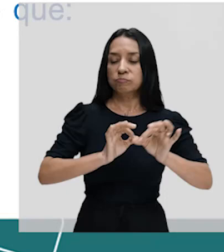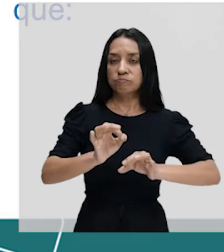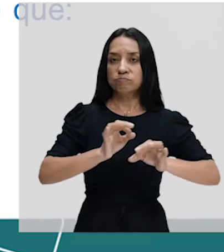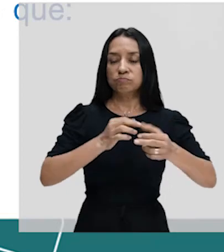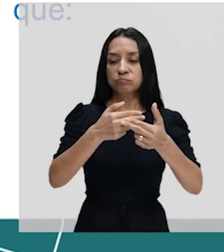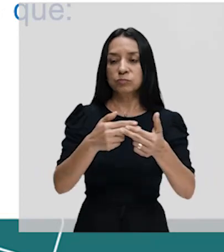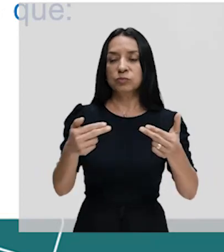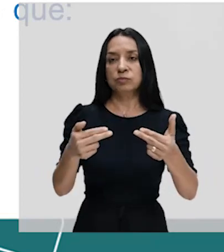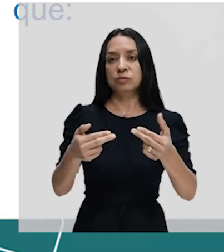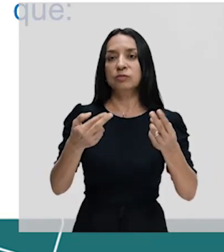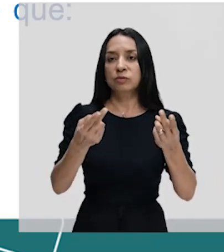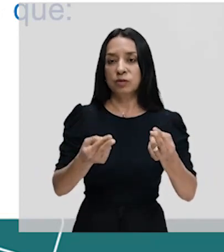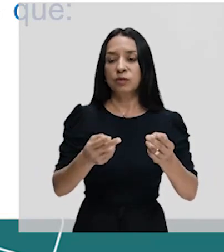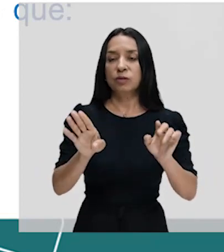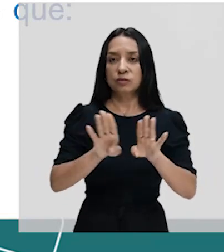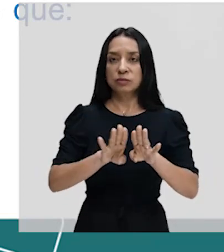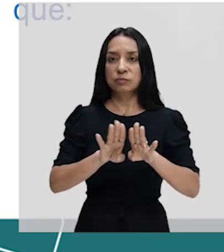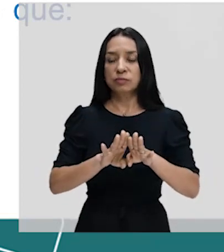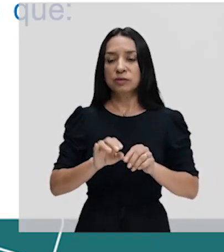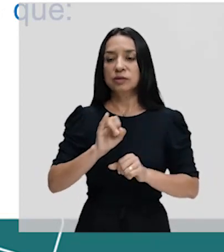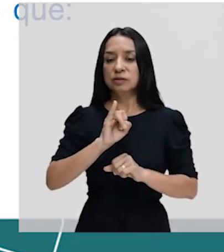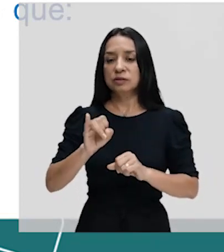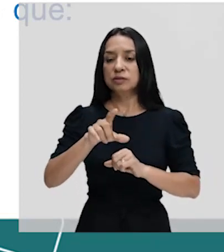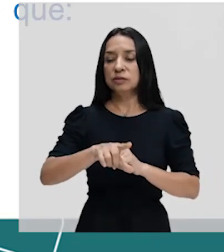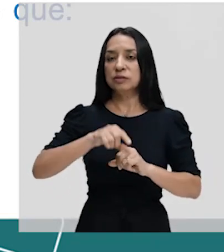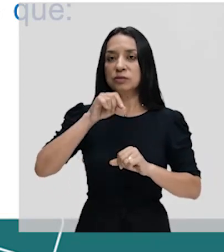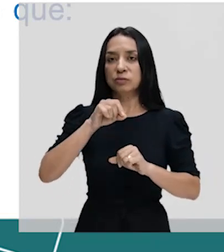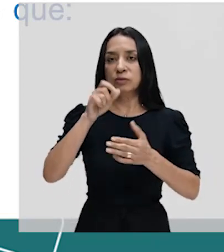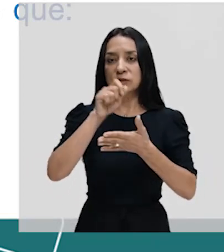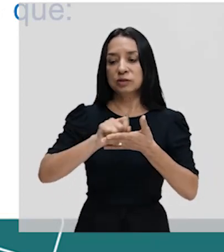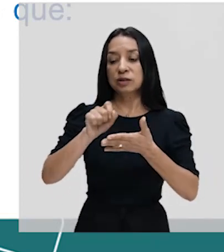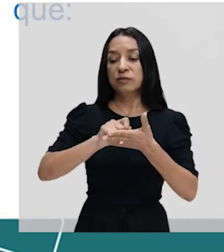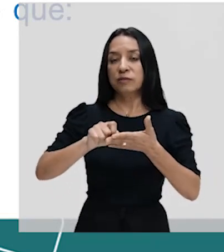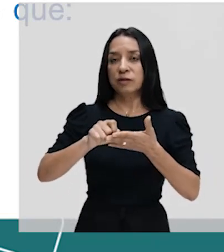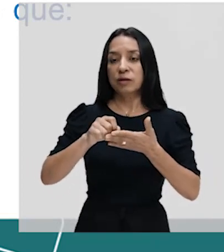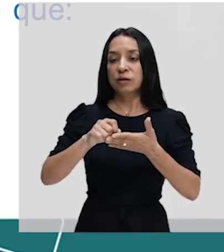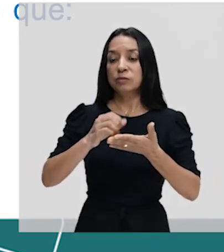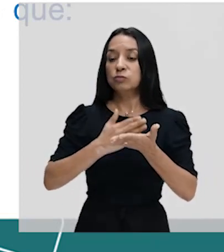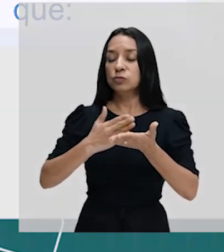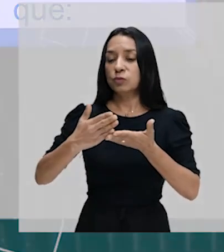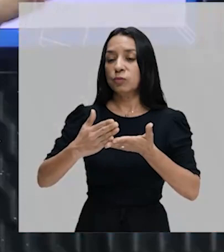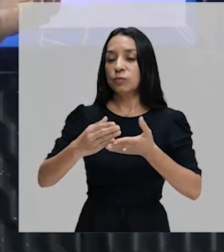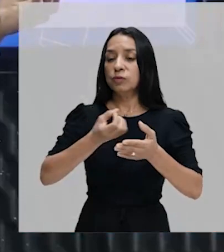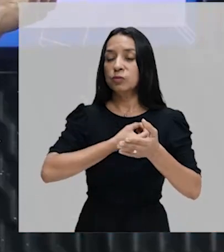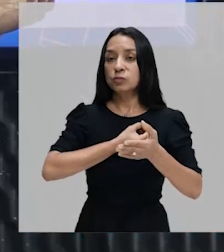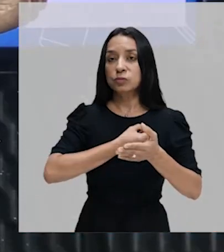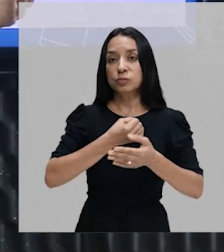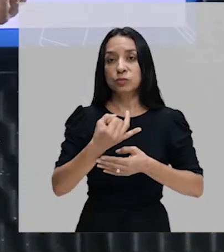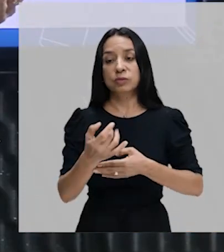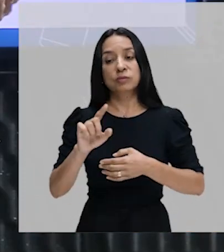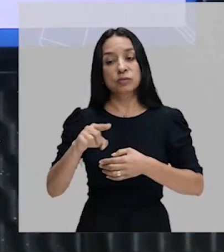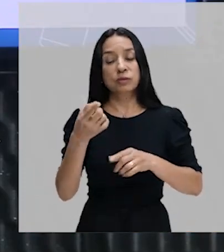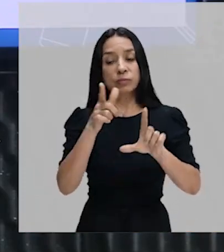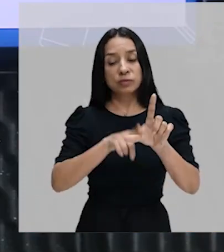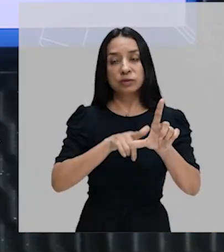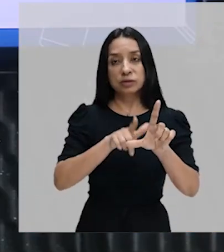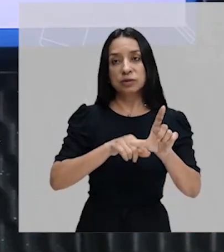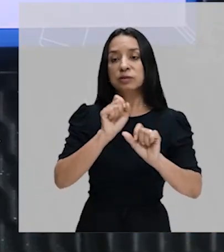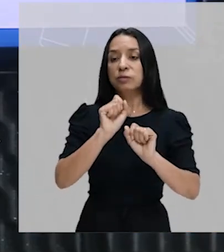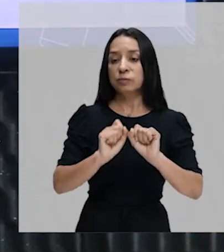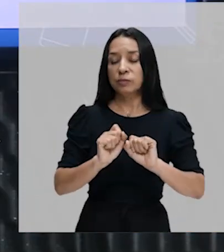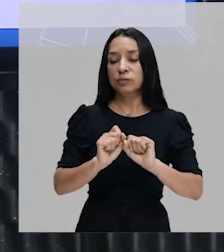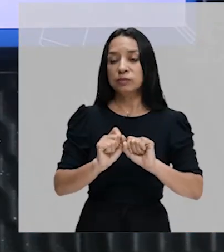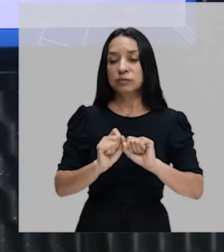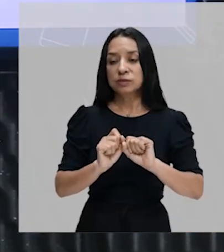elementos. E a mesma coisa lá, né? Se você optar por escrever inicialmente o número e posteriormente as letras, você poderia